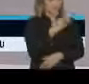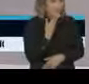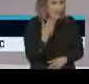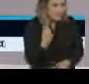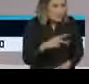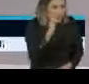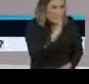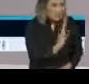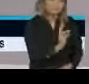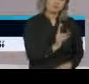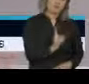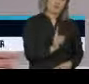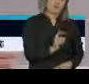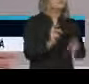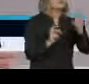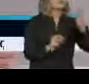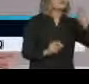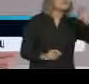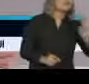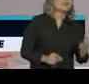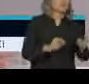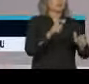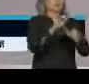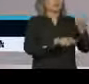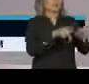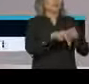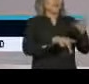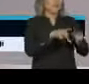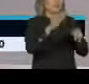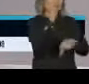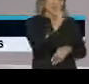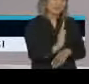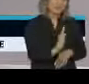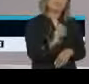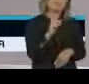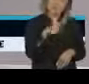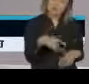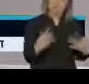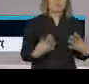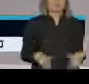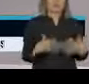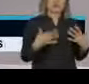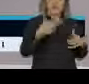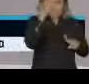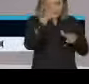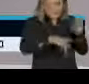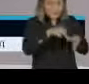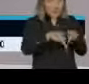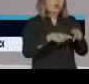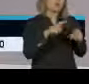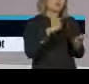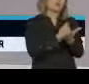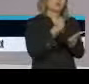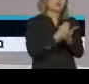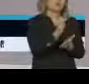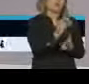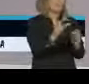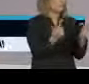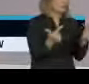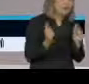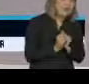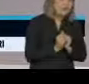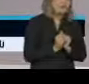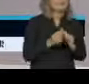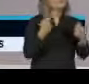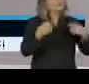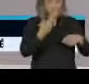estamos falando de 50 milhões de brasileiros, provavelmente, ou até mais, que são aquelas pessoas que estão no mercado informal, que precisam